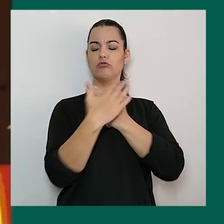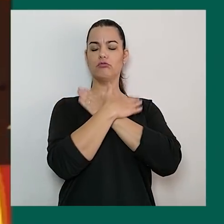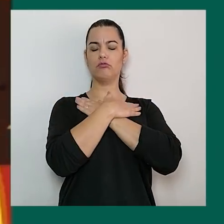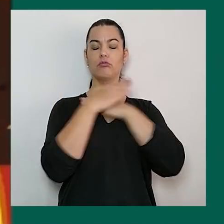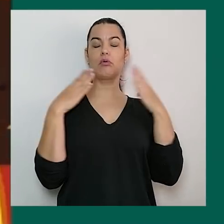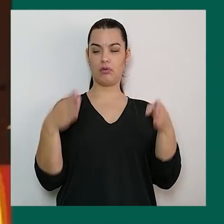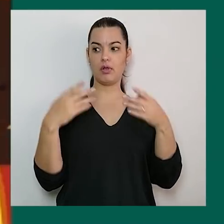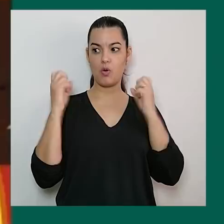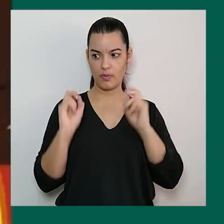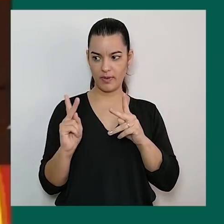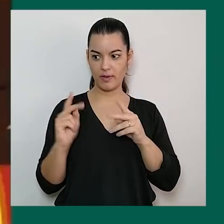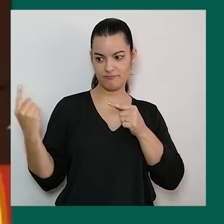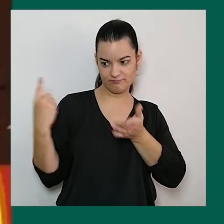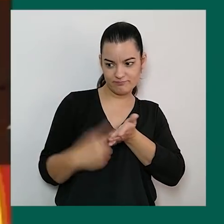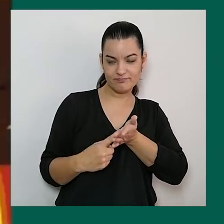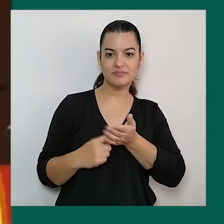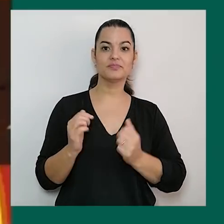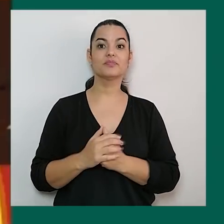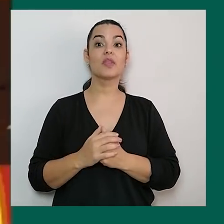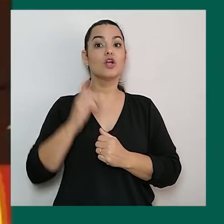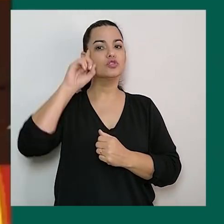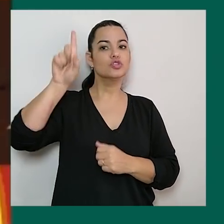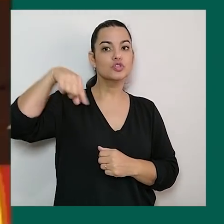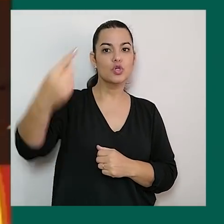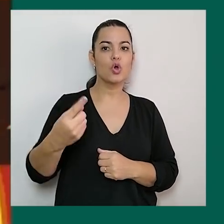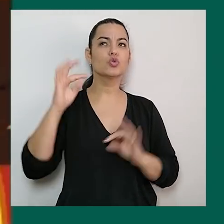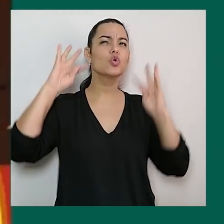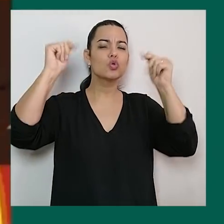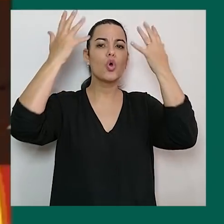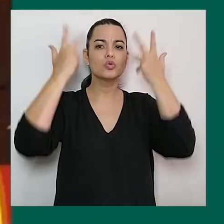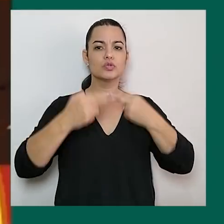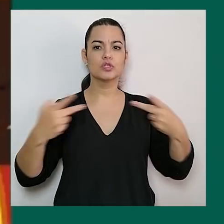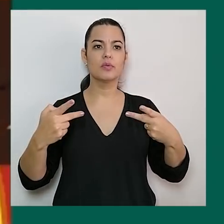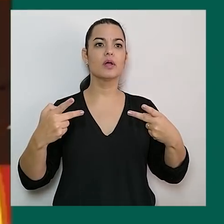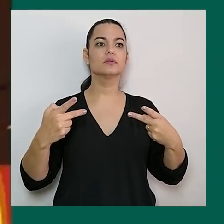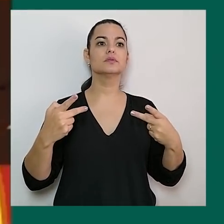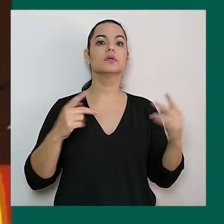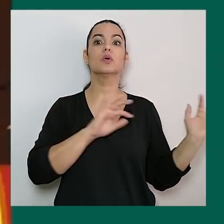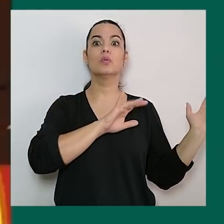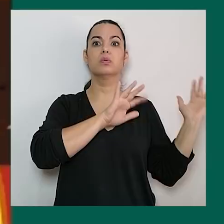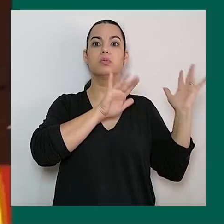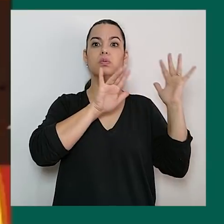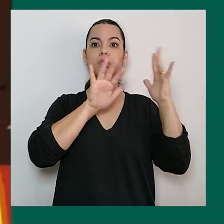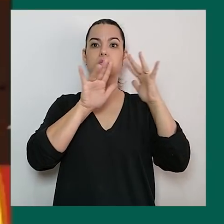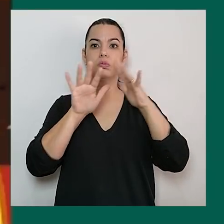dia, todos os bichos, inclusive o macaco, compareceram em peso ao